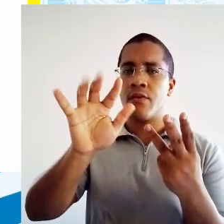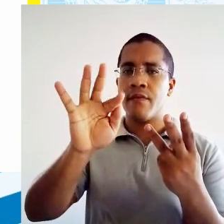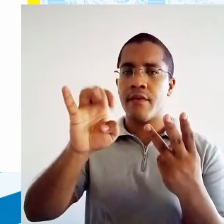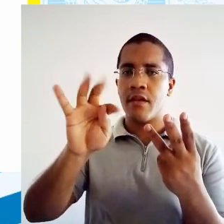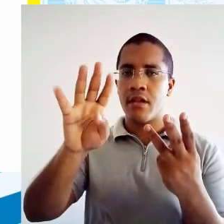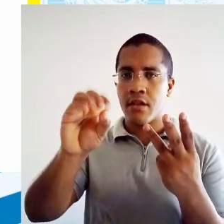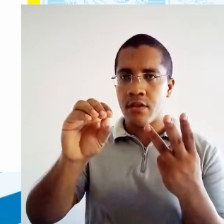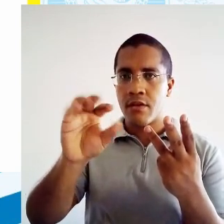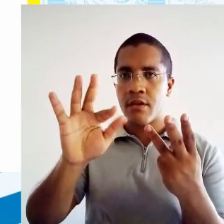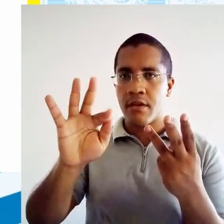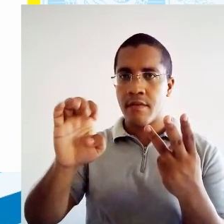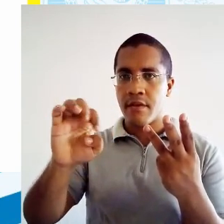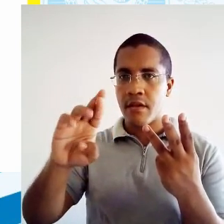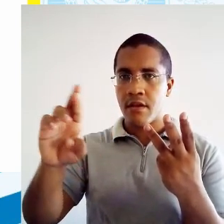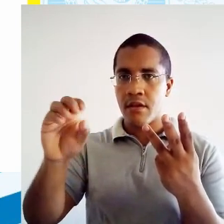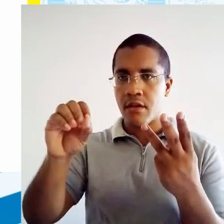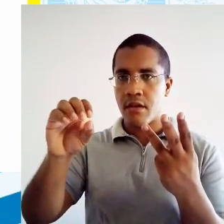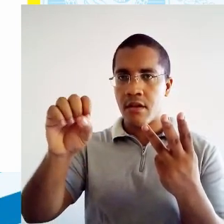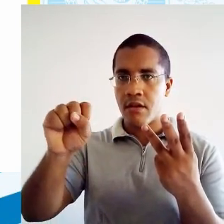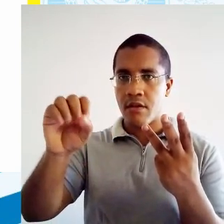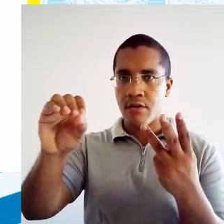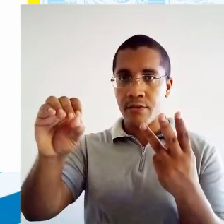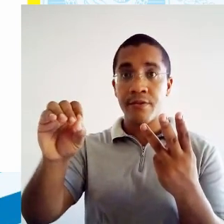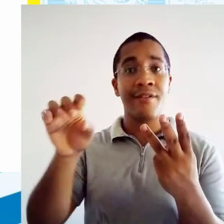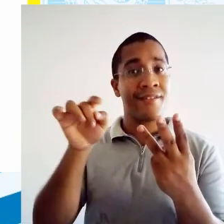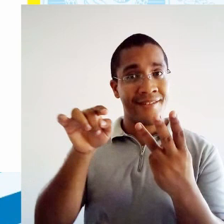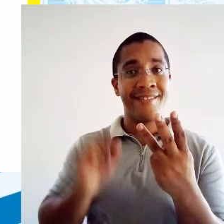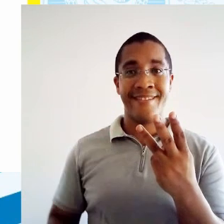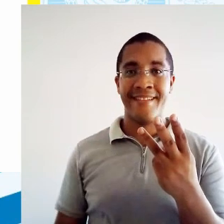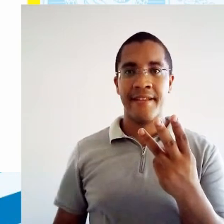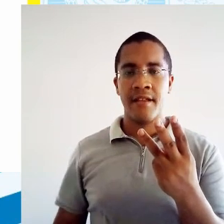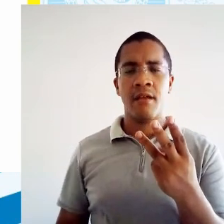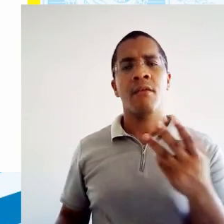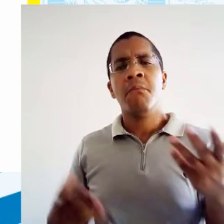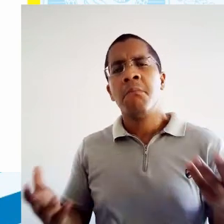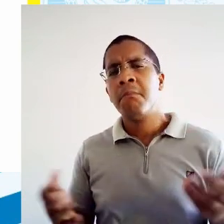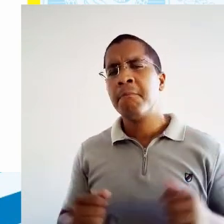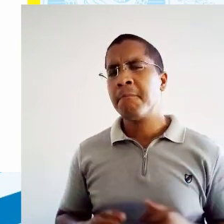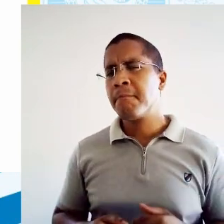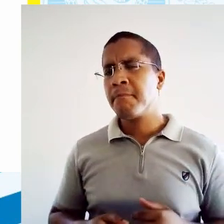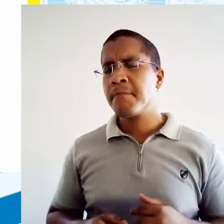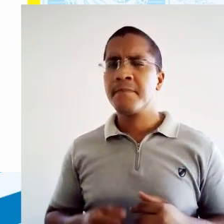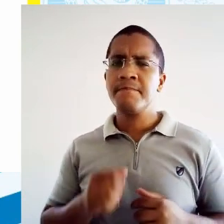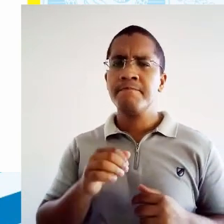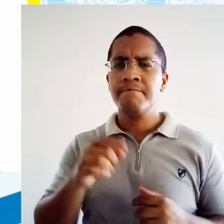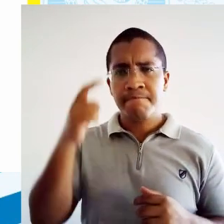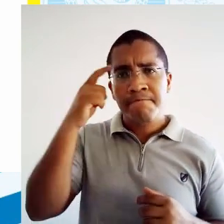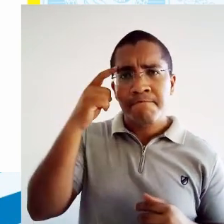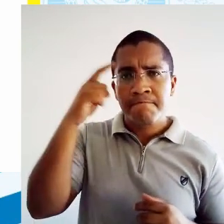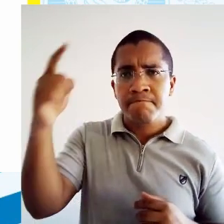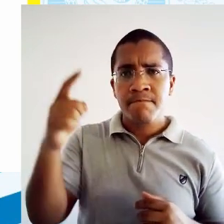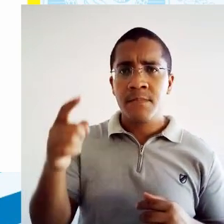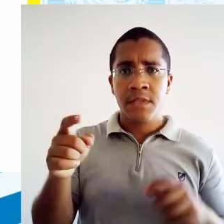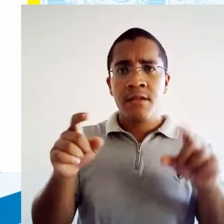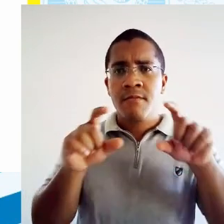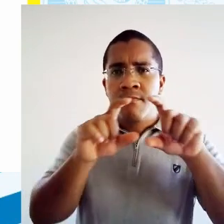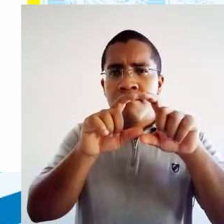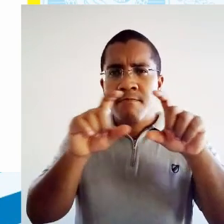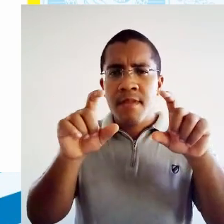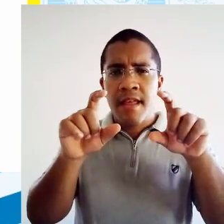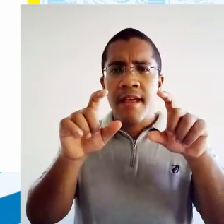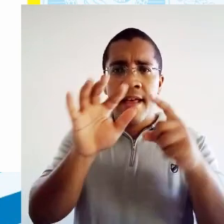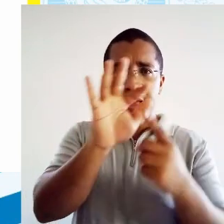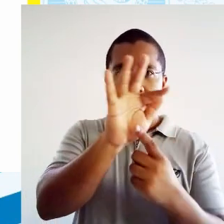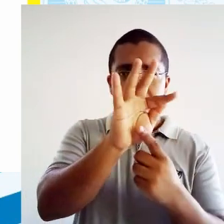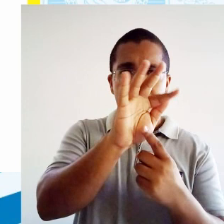químicas e físicas. É só a continuidade, né, que é a continuidade da equação, né, quando a gente junta aí